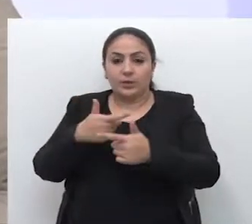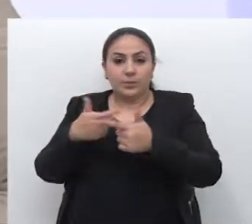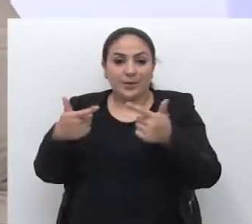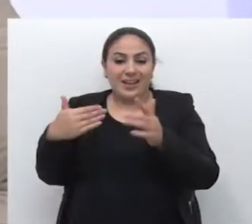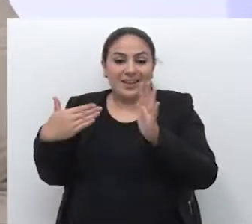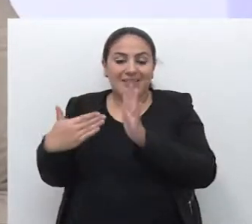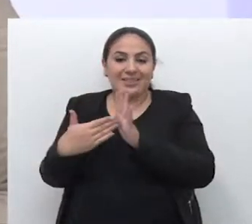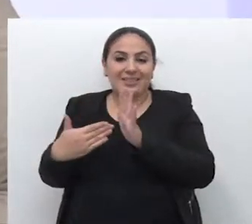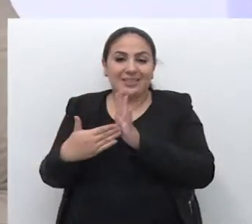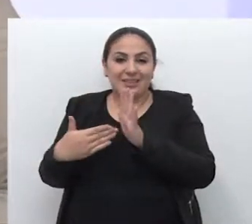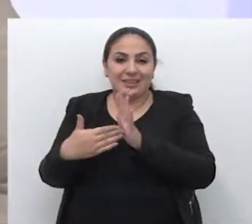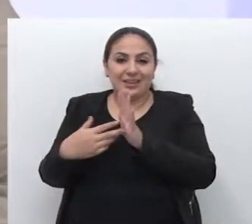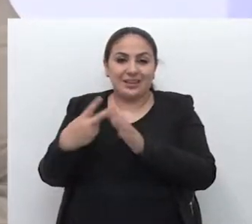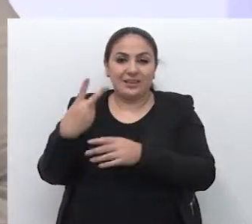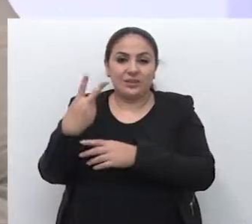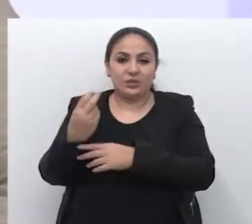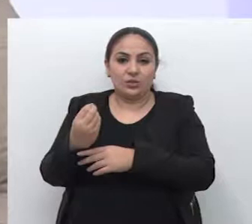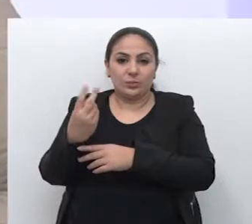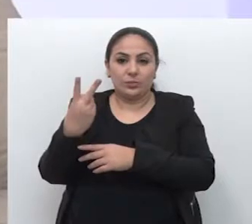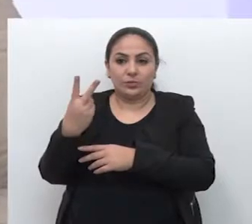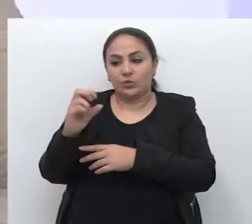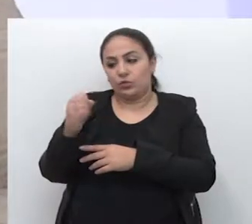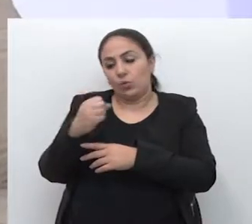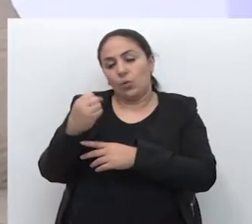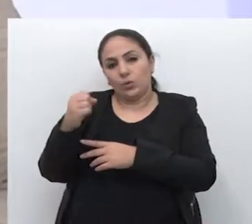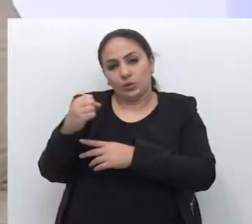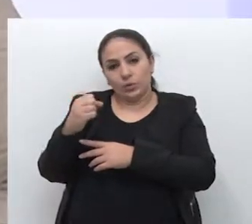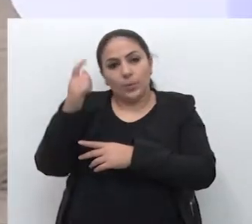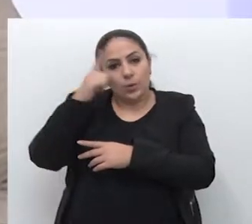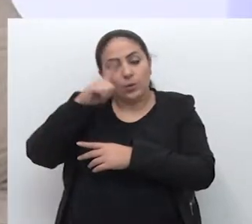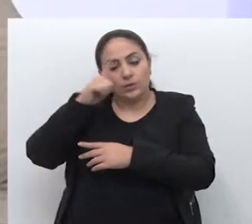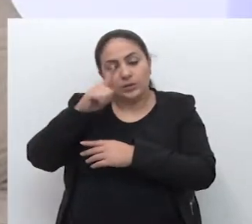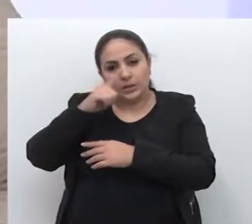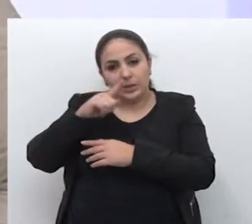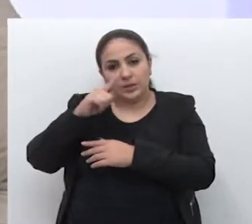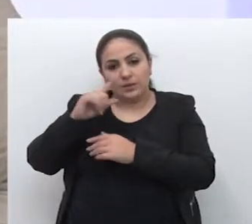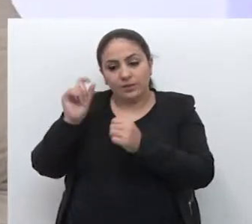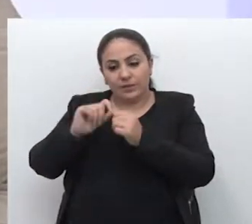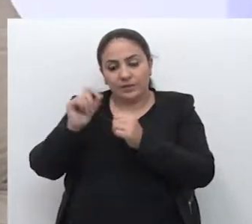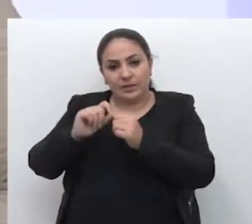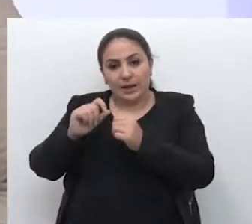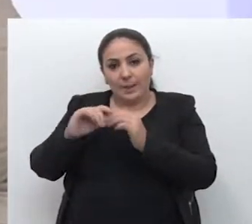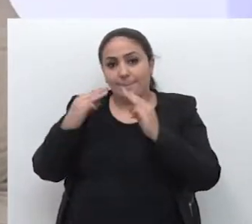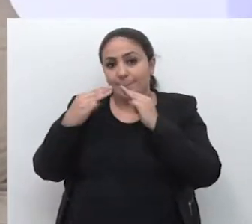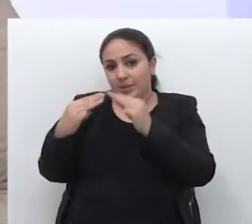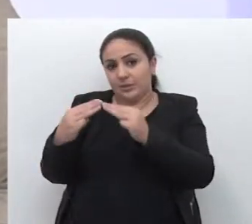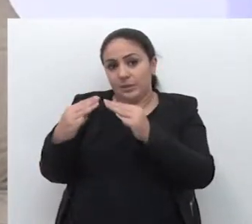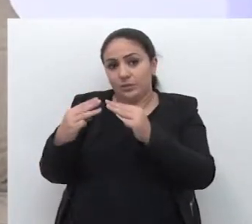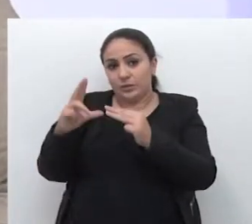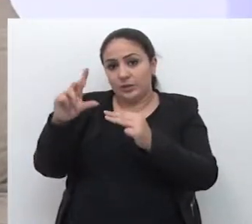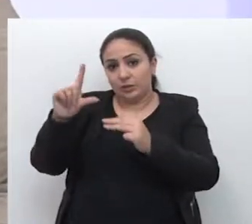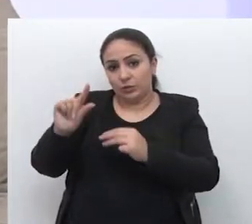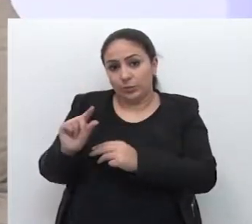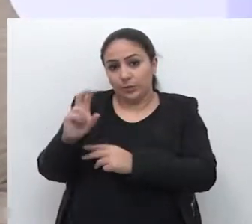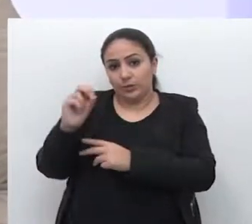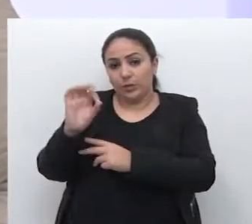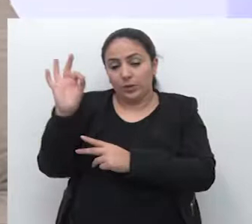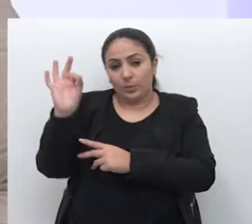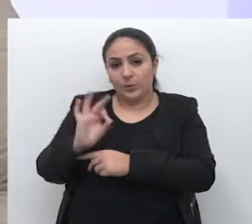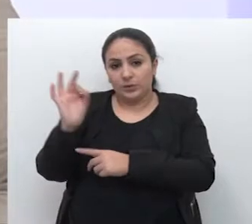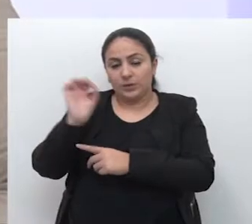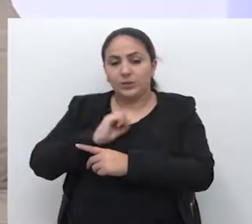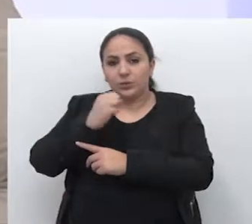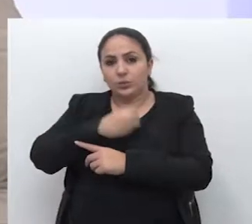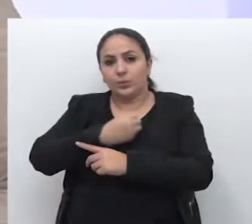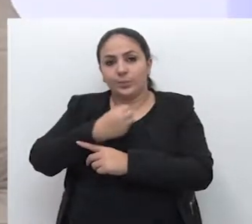nossa década. Então, nós temos aí até o ano de 2028 para ser cumprido a meta de diminuir em